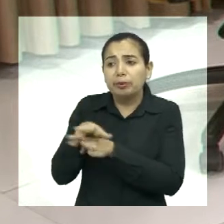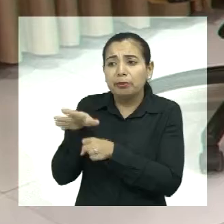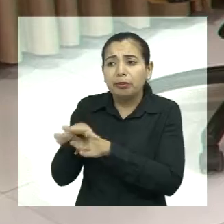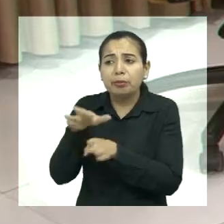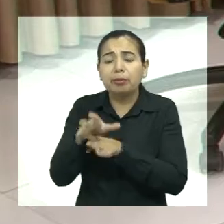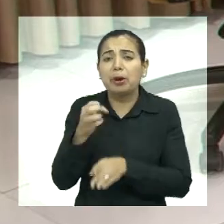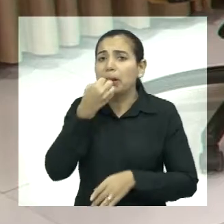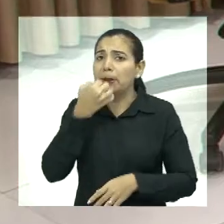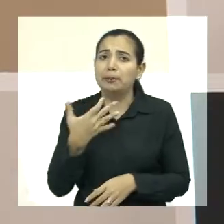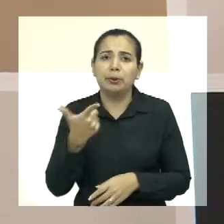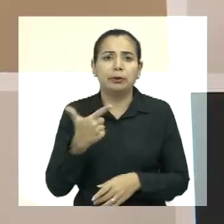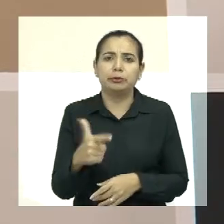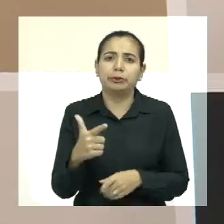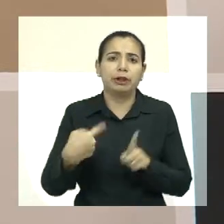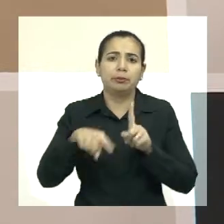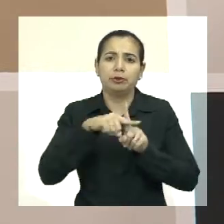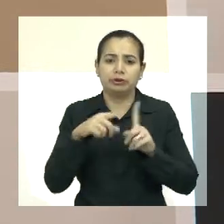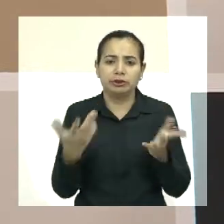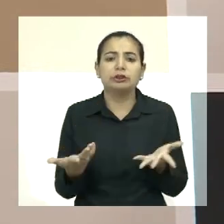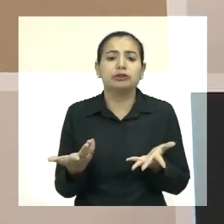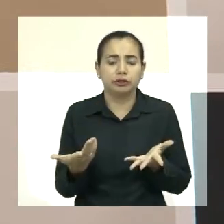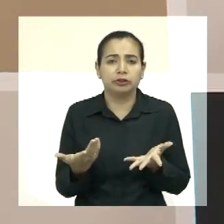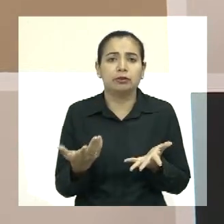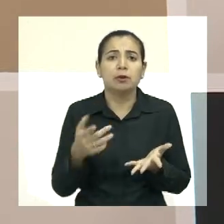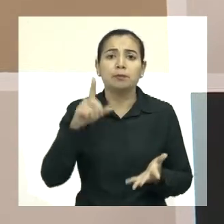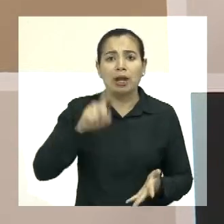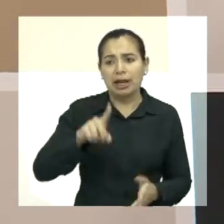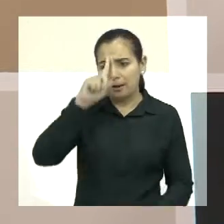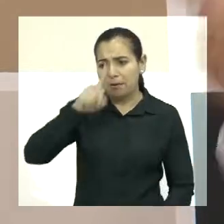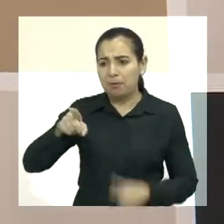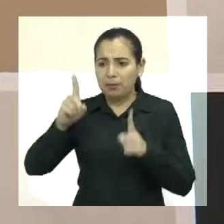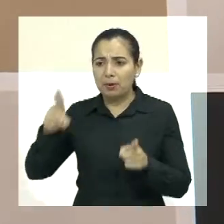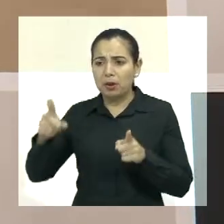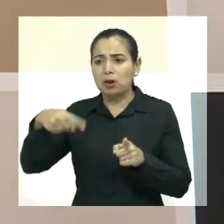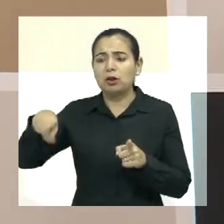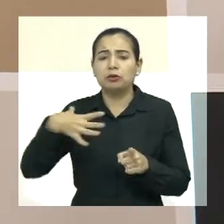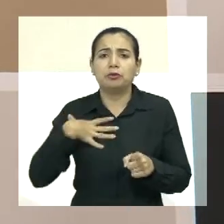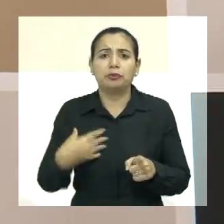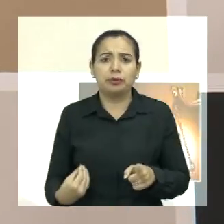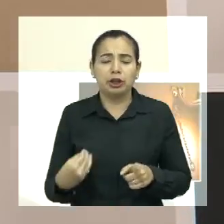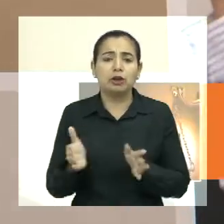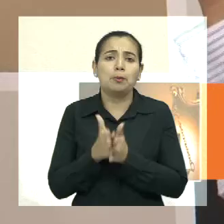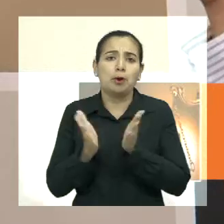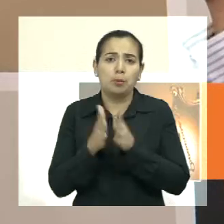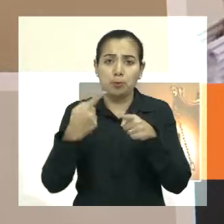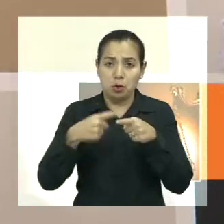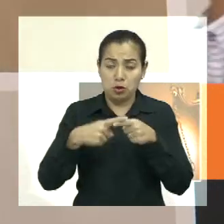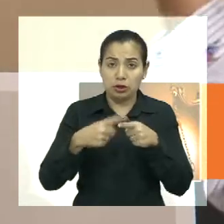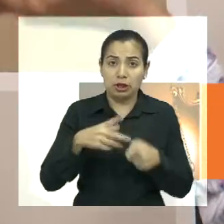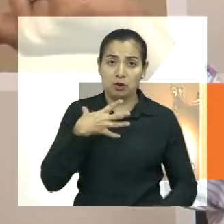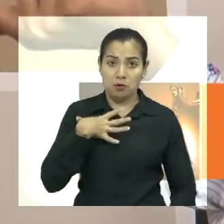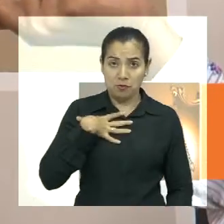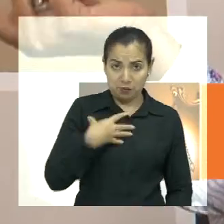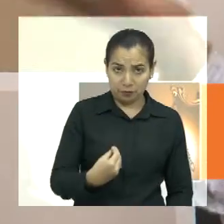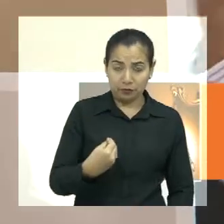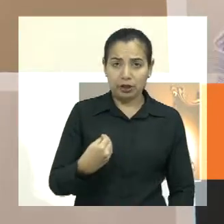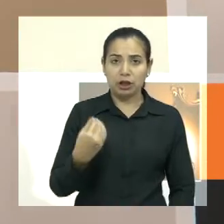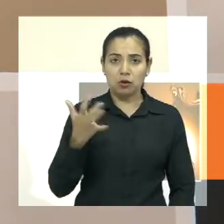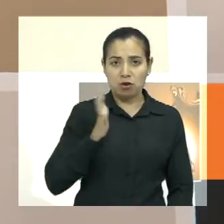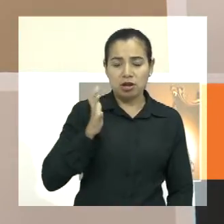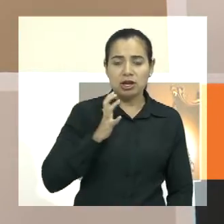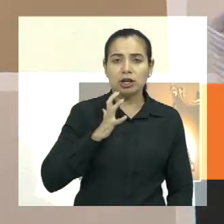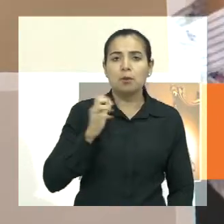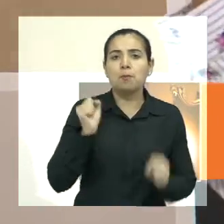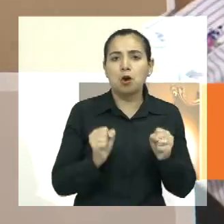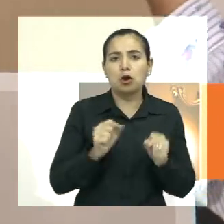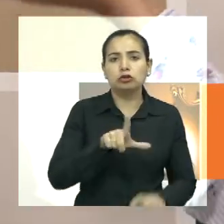domínio. Domínio, principalmente, do filho dos mais pobres. Porque os filhos dos ricos, eles podem escolher o que estudar. Os